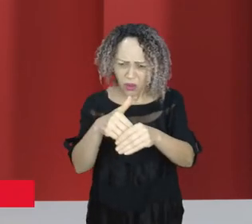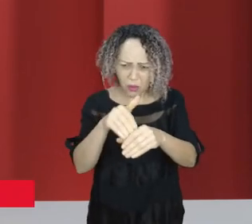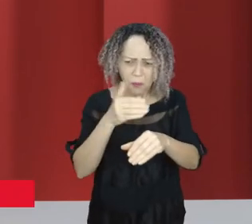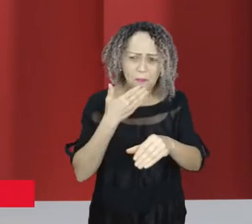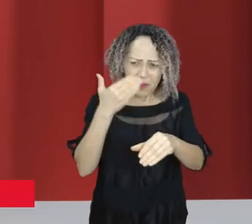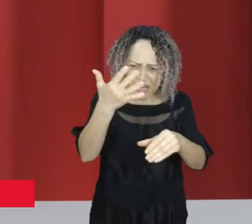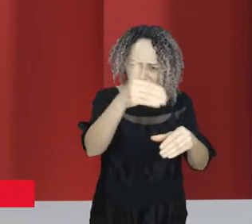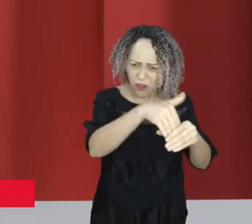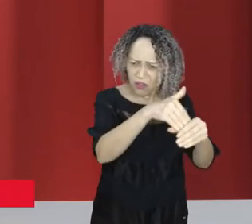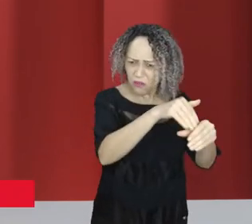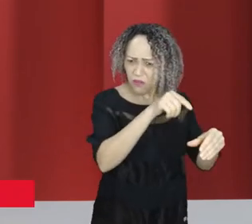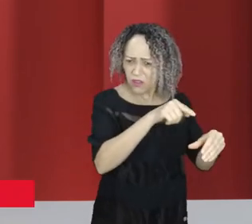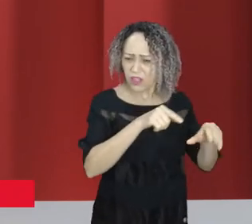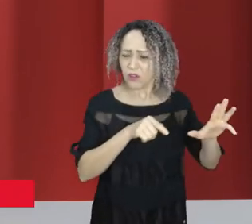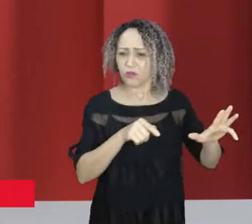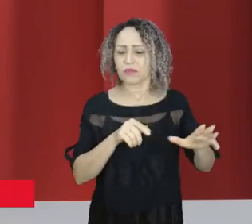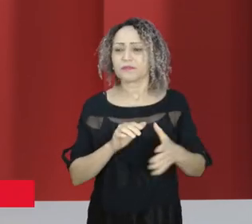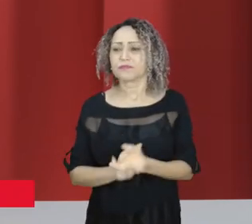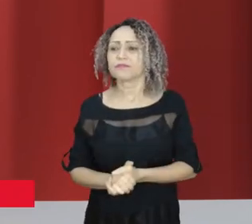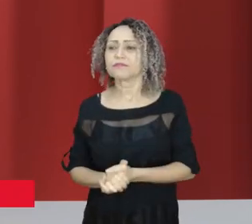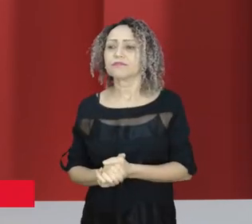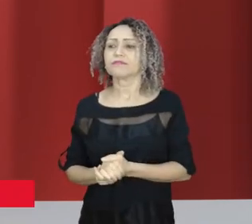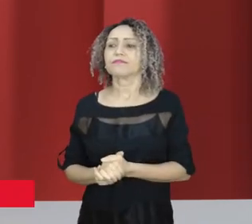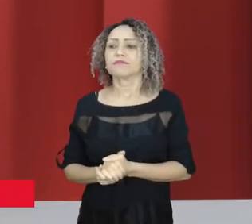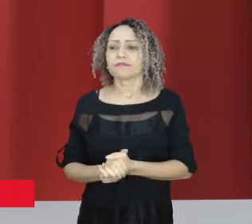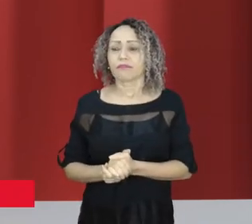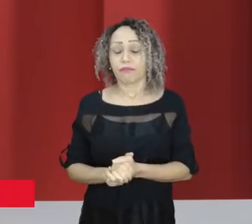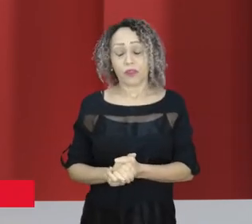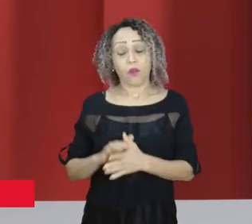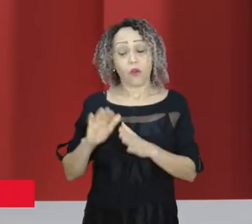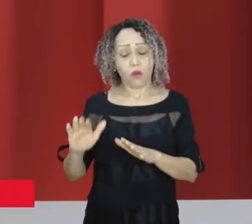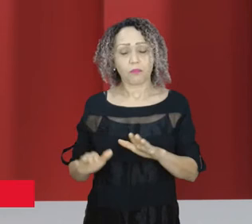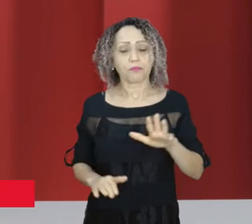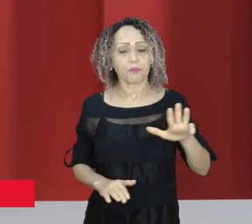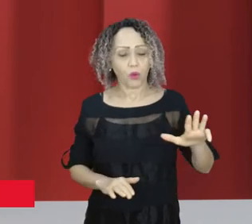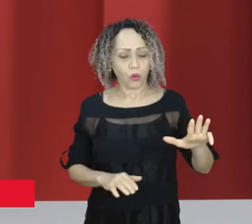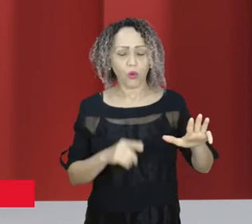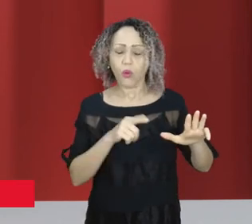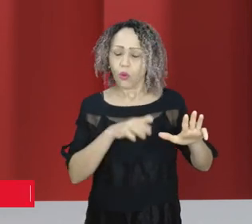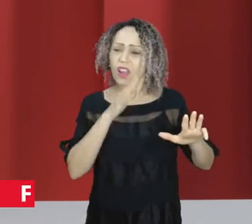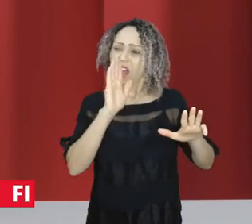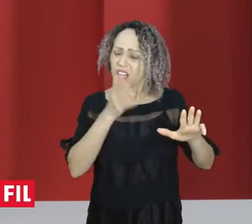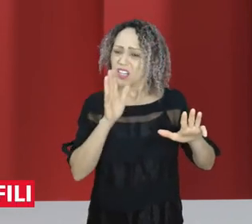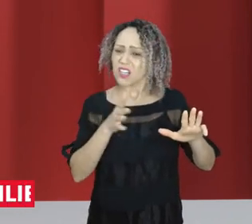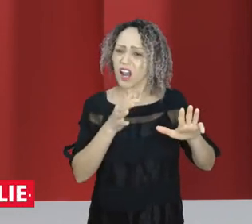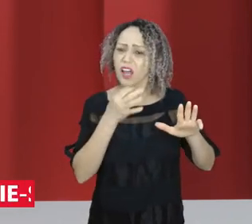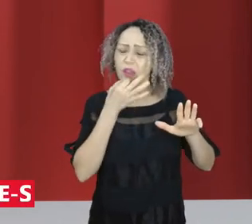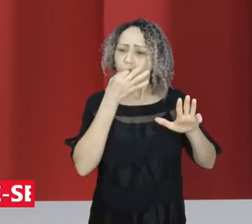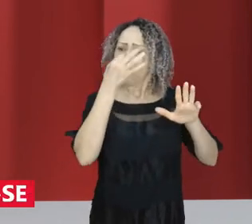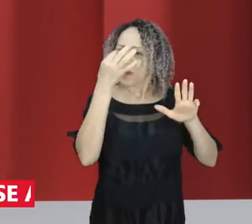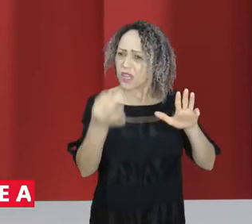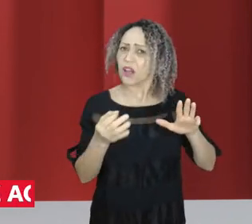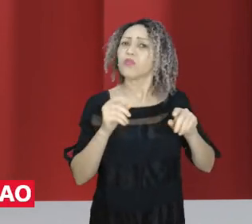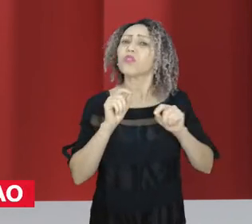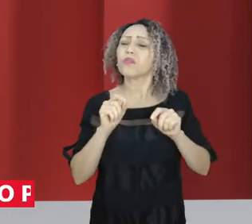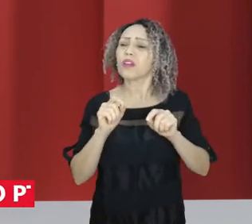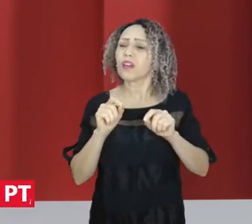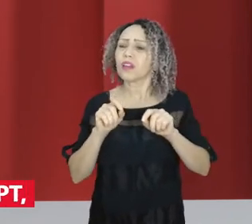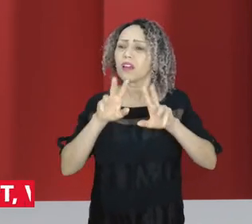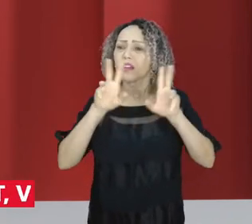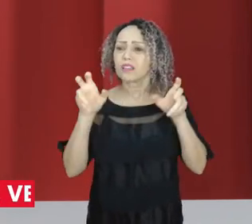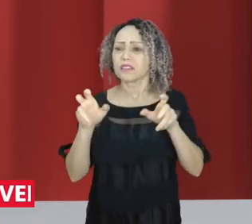já se posicionou, né, com a questão dos agrotóxicos, é verdade. Inclusive saiu uma notícia, né, que